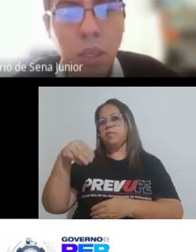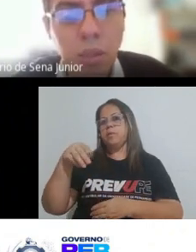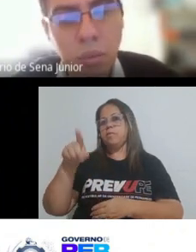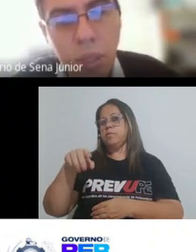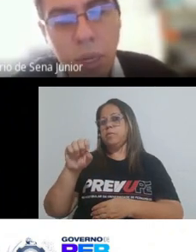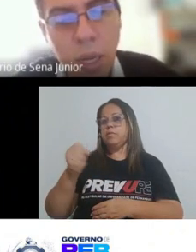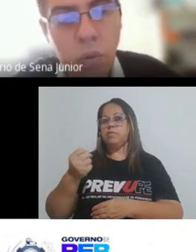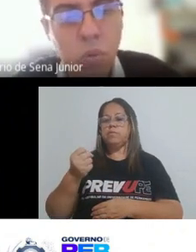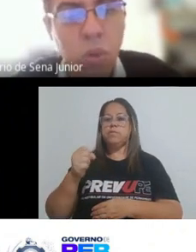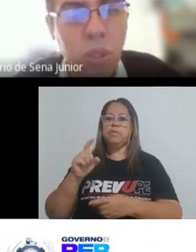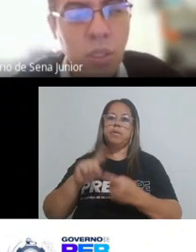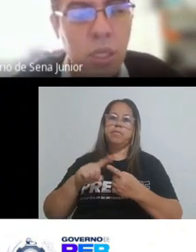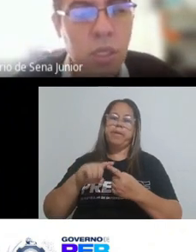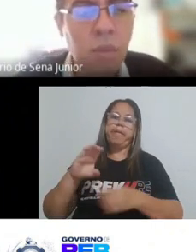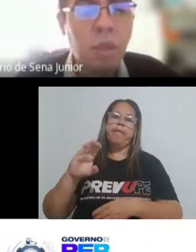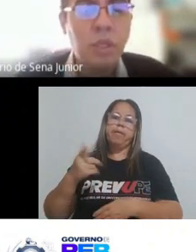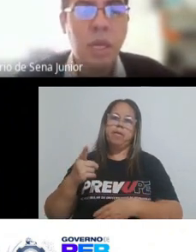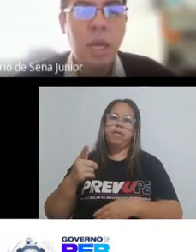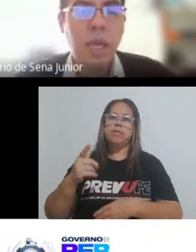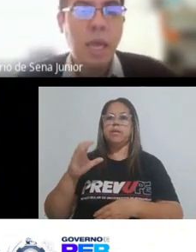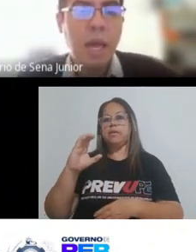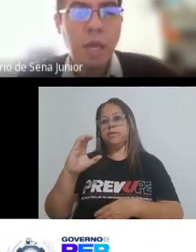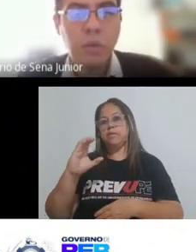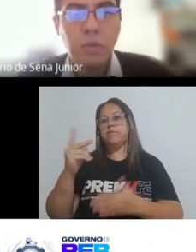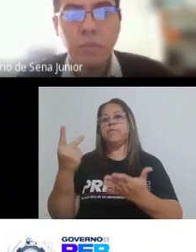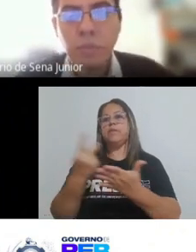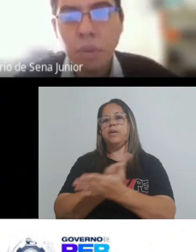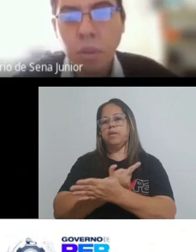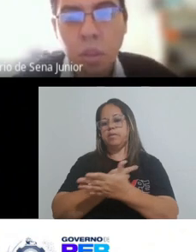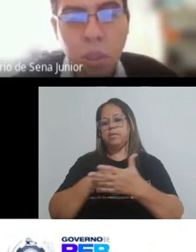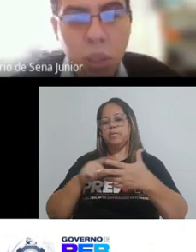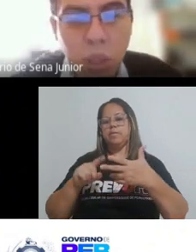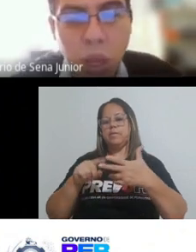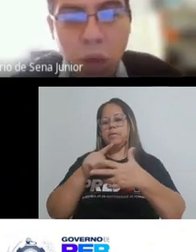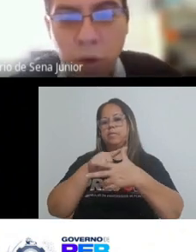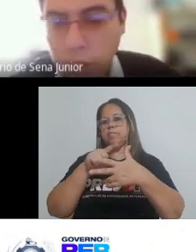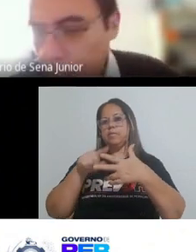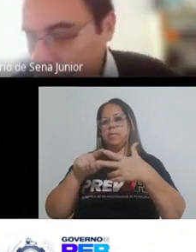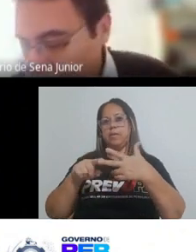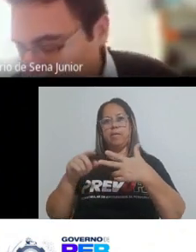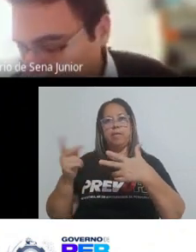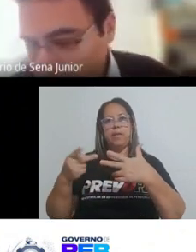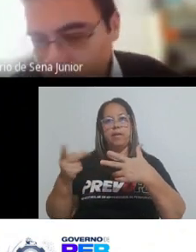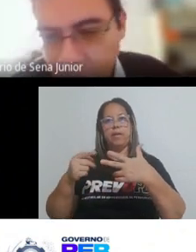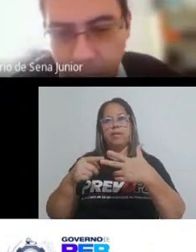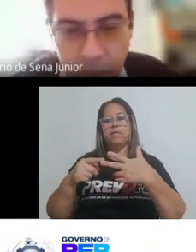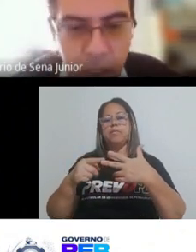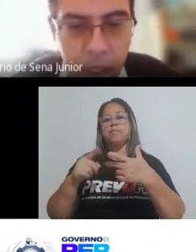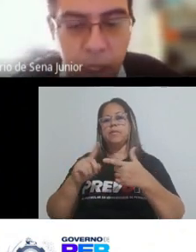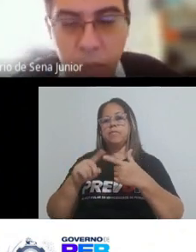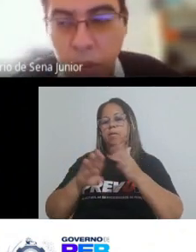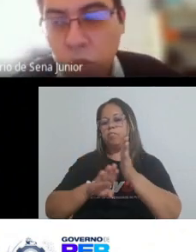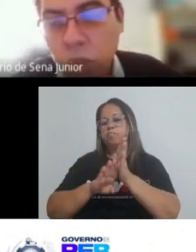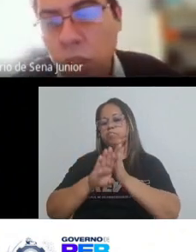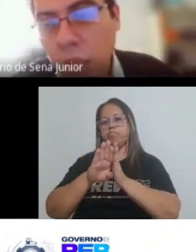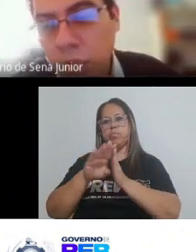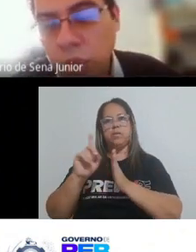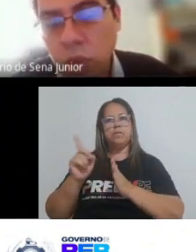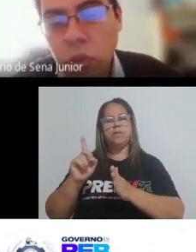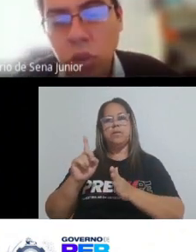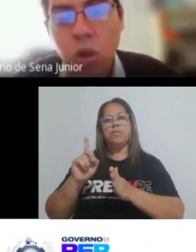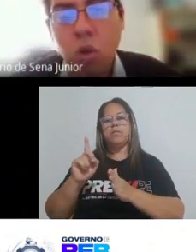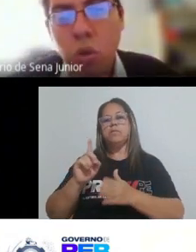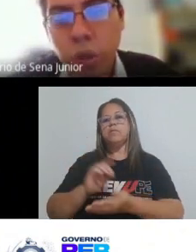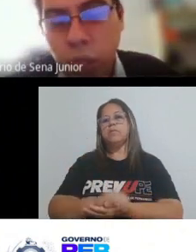também, claro, o item C também estará errado. A velocidade relativa não vai crescer linearmente com o tempo.